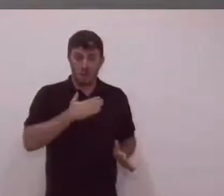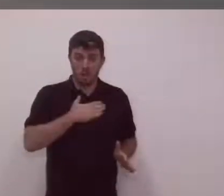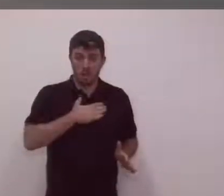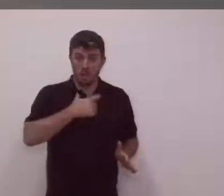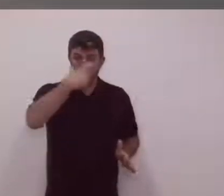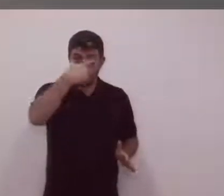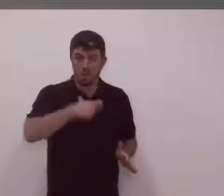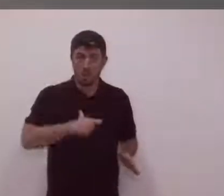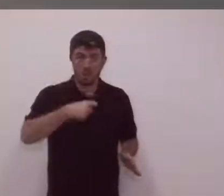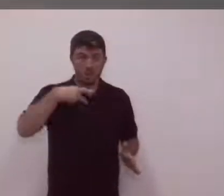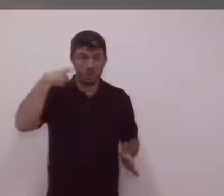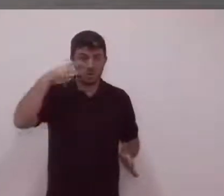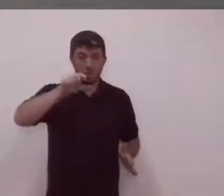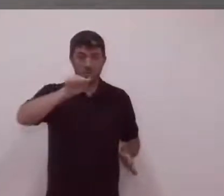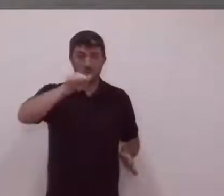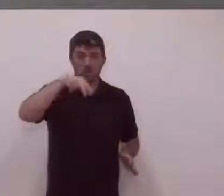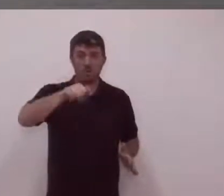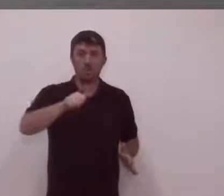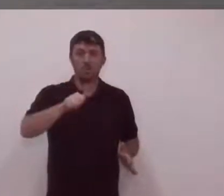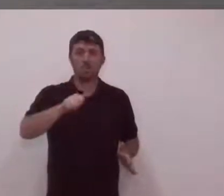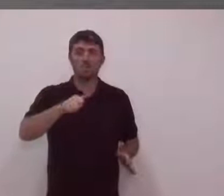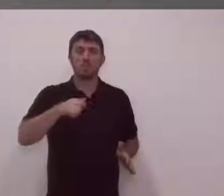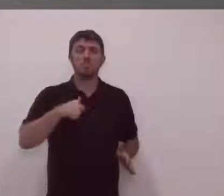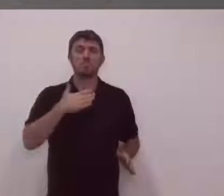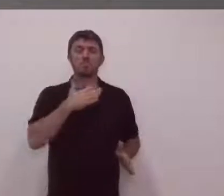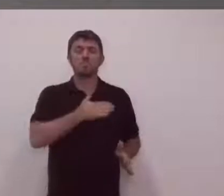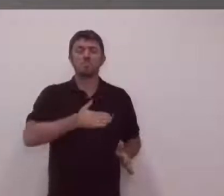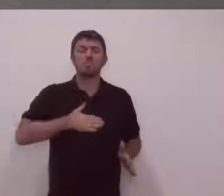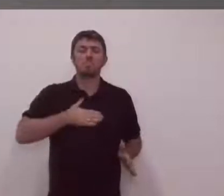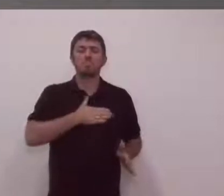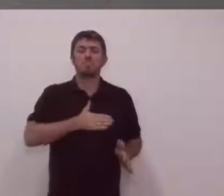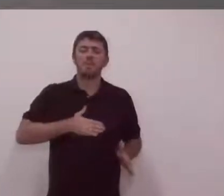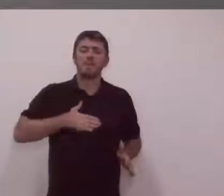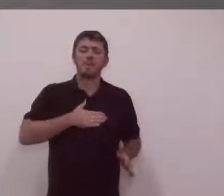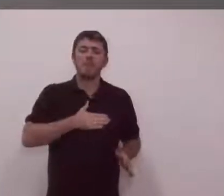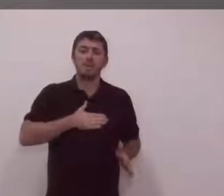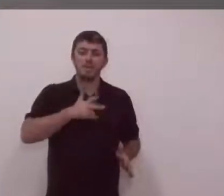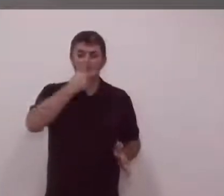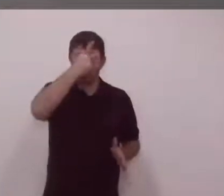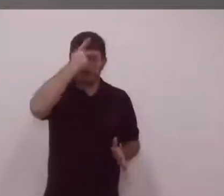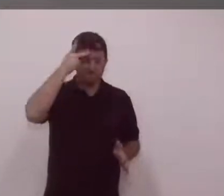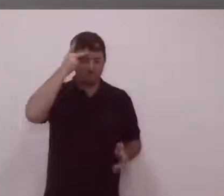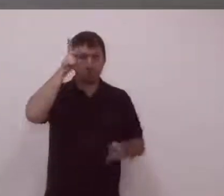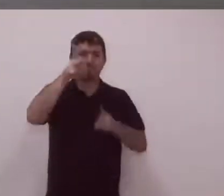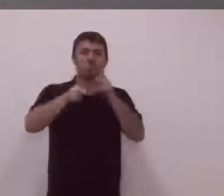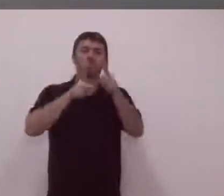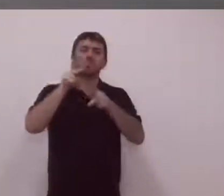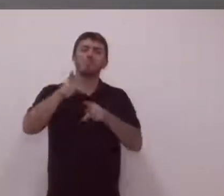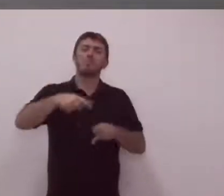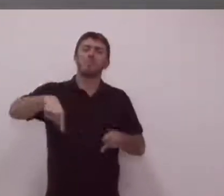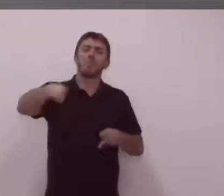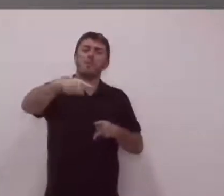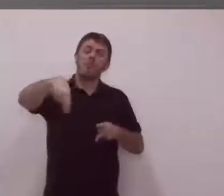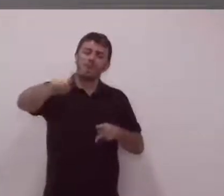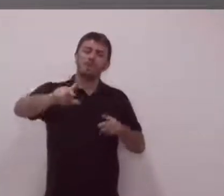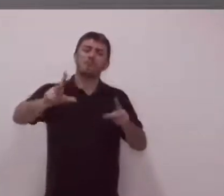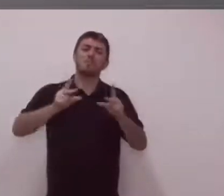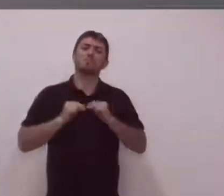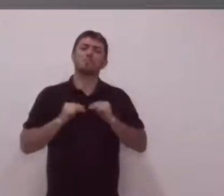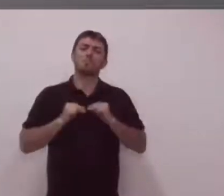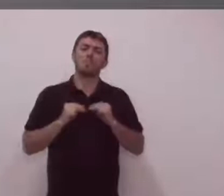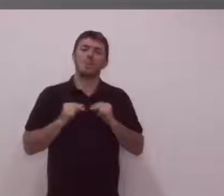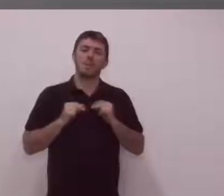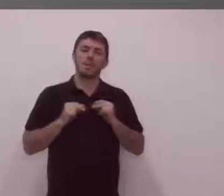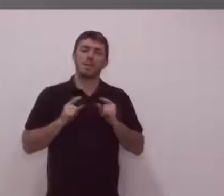gostaria muito que o povo de Vinhedo fosse favorecido em todas as situações infelizmente eu não vejo isso nem do lado